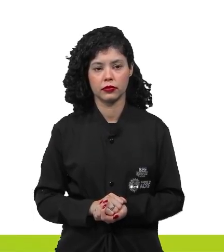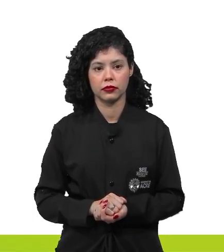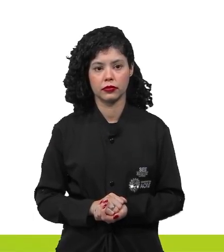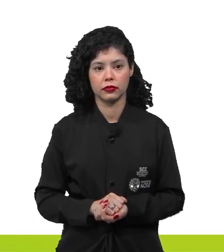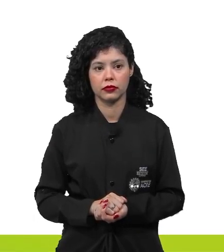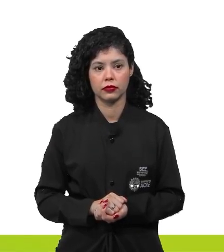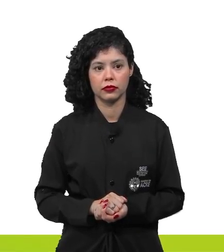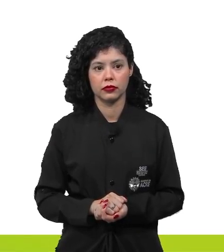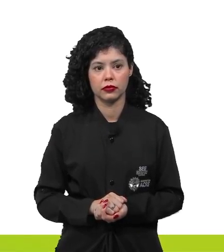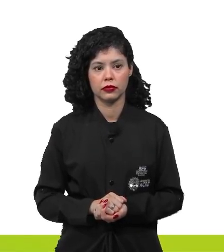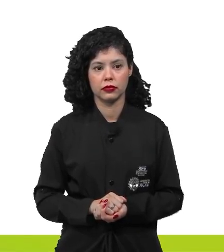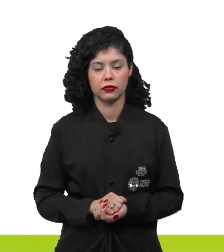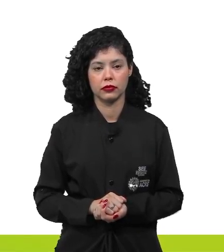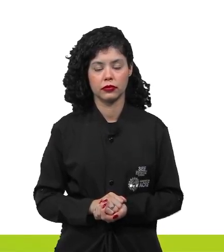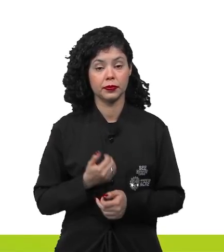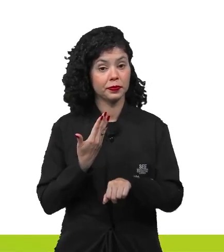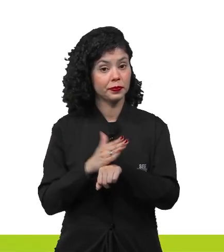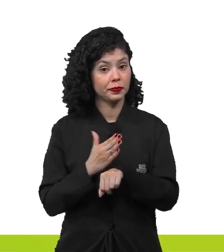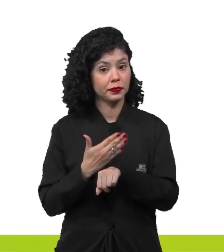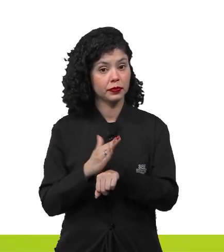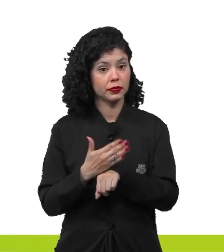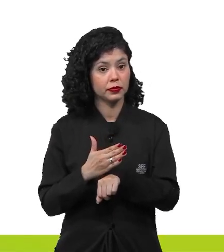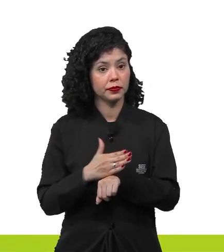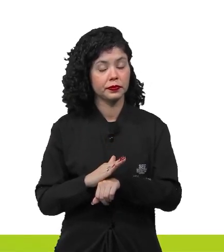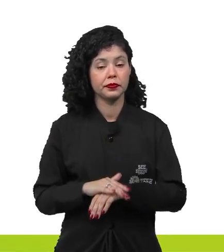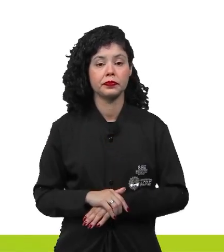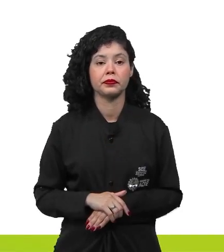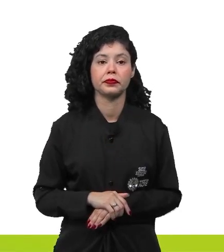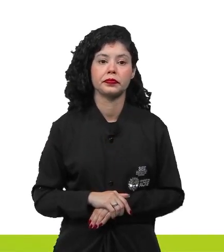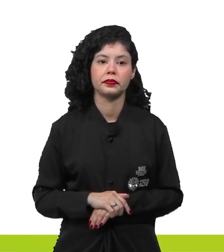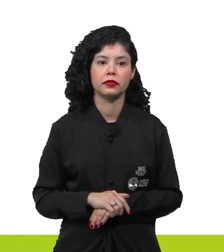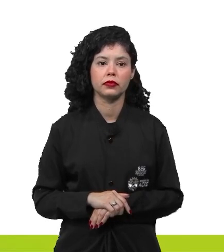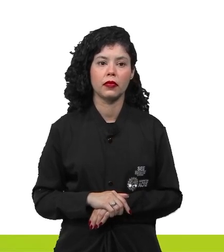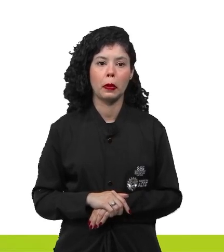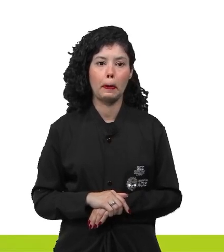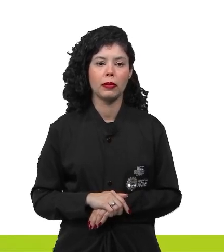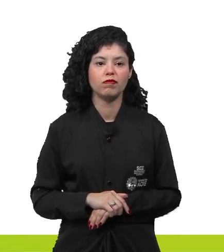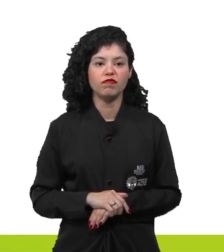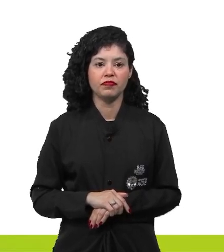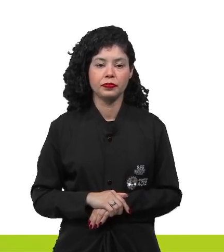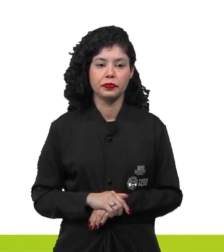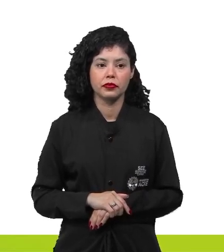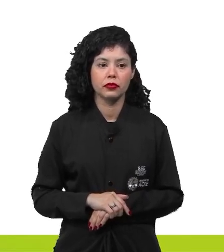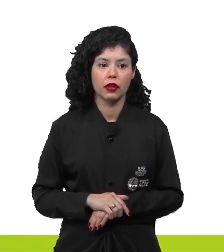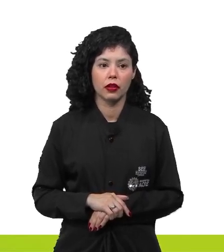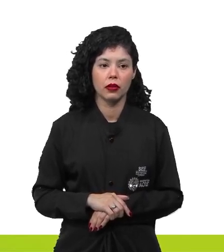Ok, let's practice, vamos praticar.